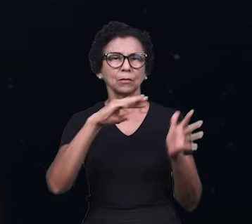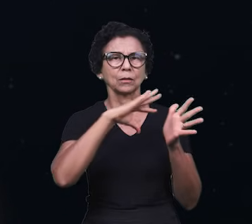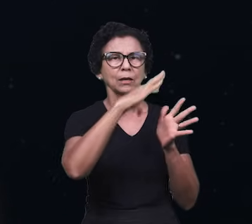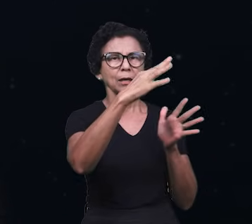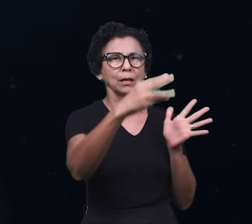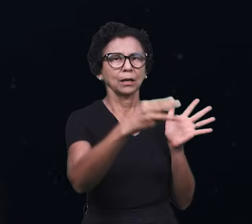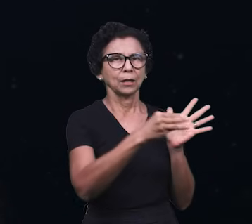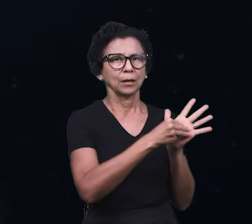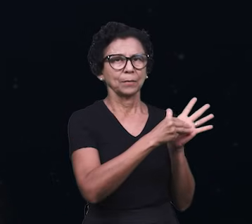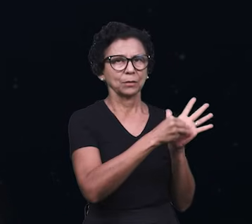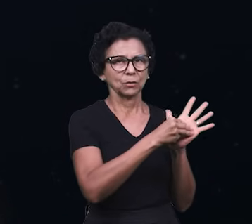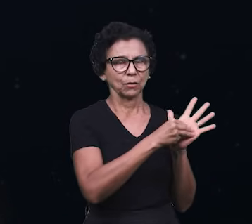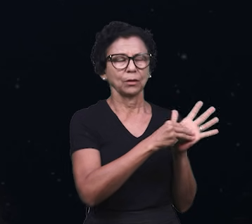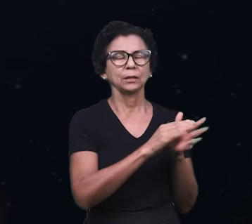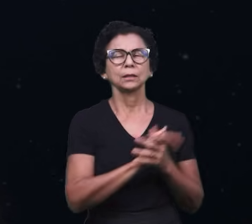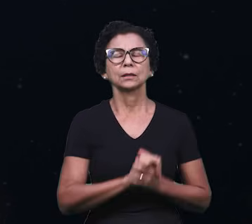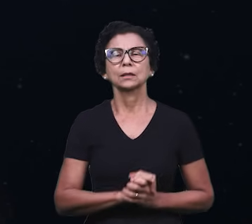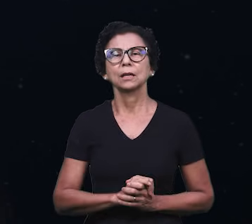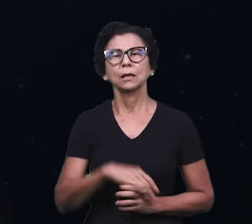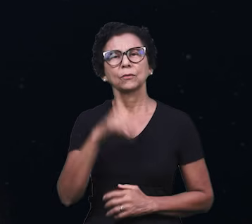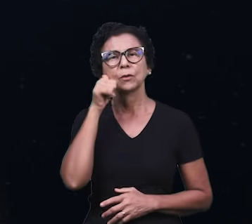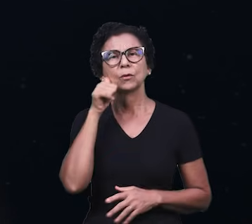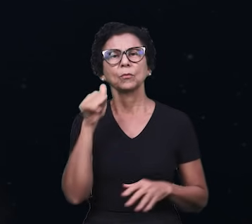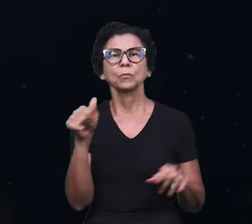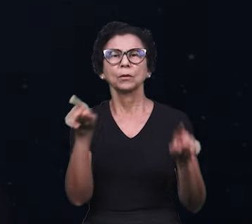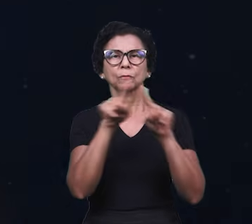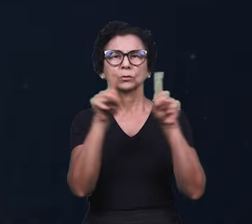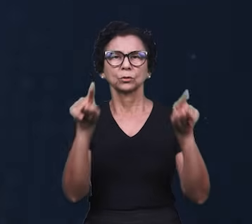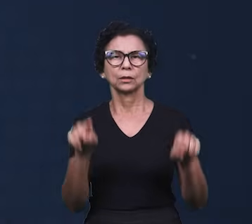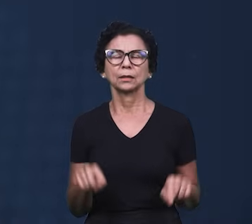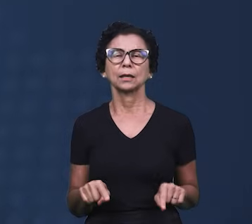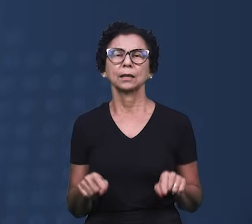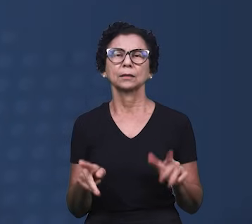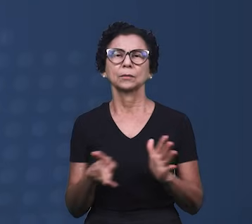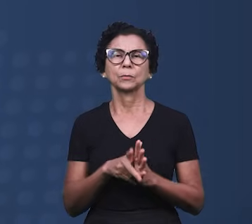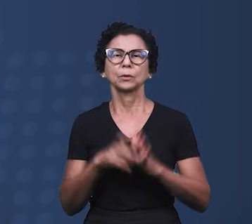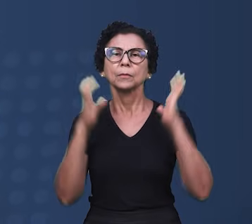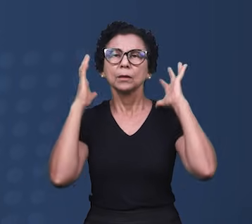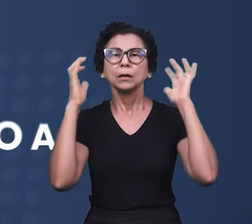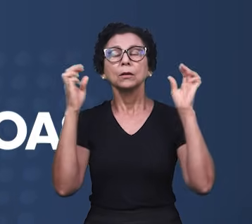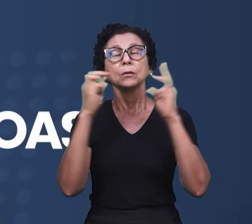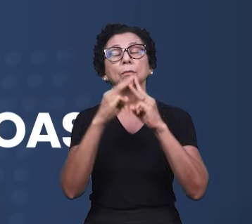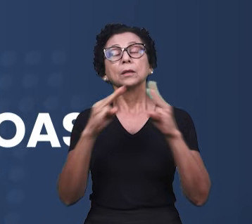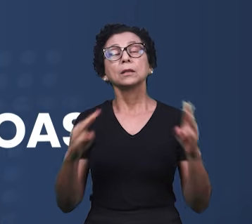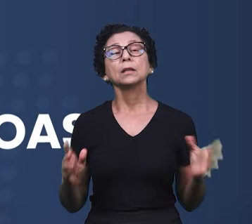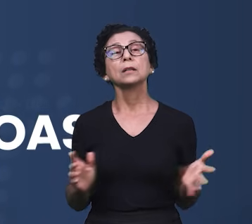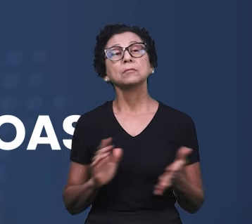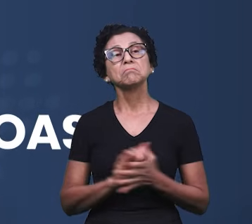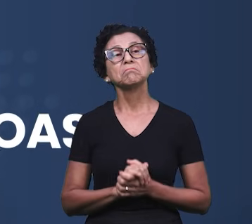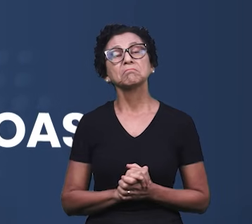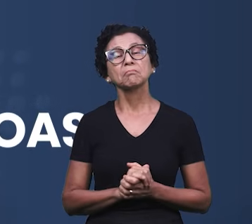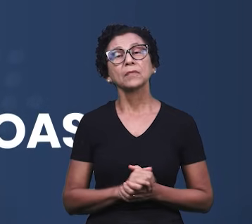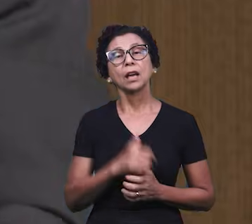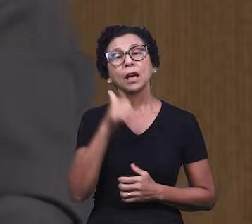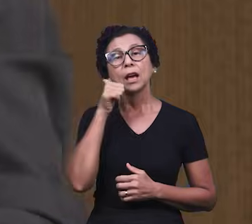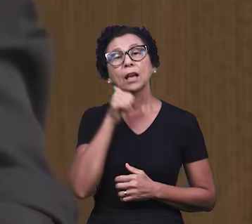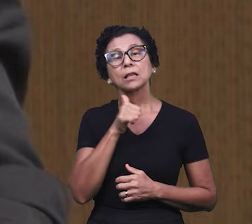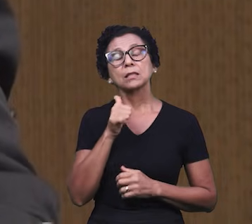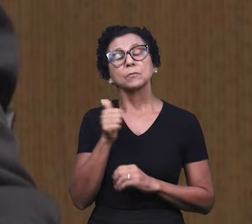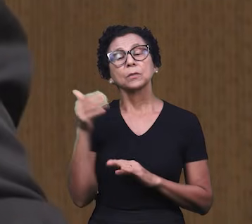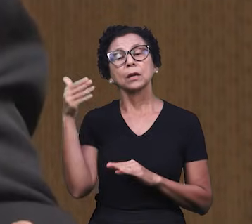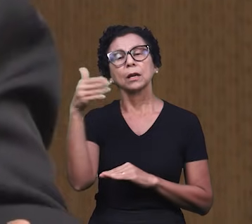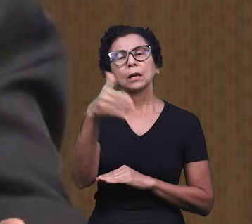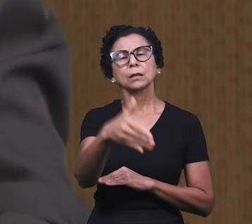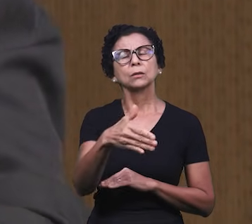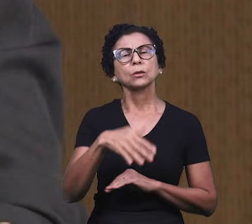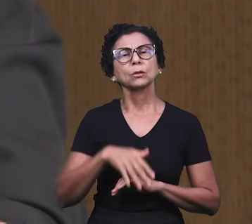junta, aqui da Rádio Manaim, e lá eles estavam numa mercearia, e um senhor disse, vocês são da Igreja